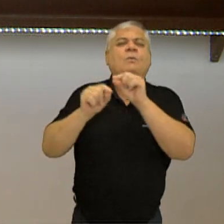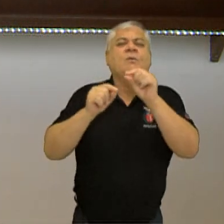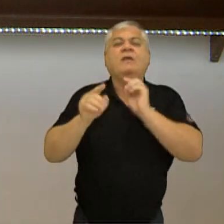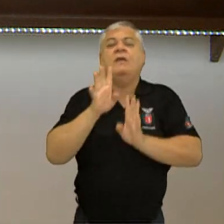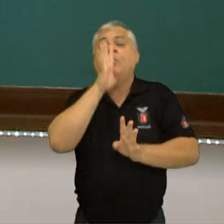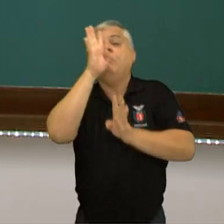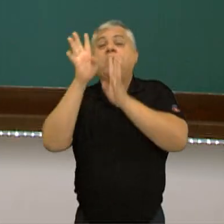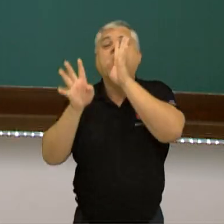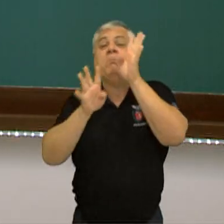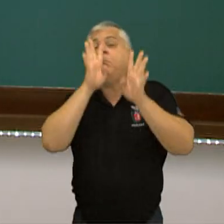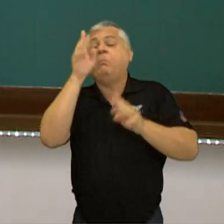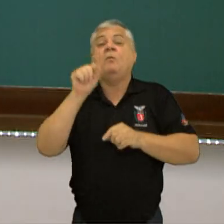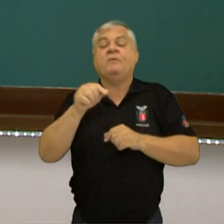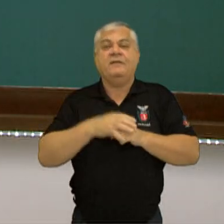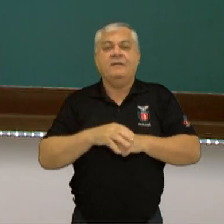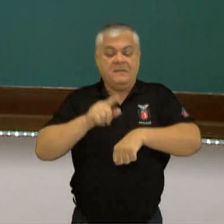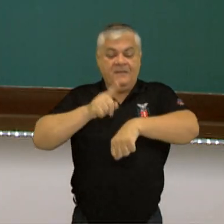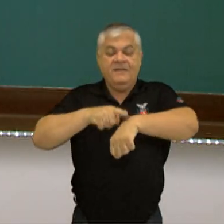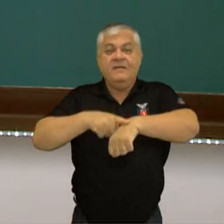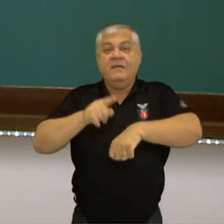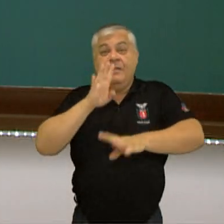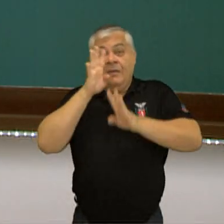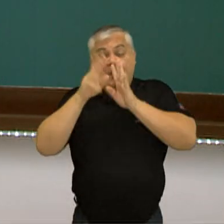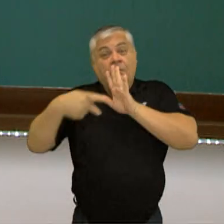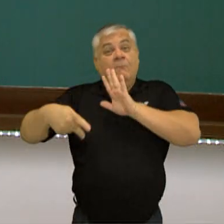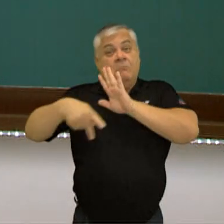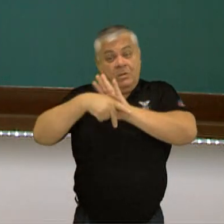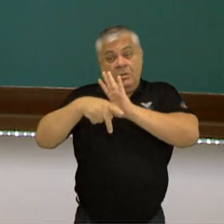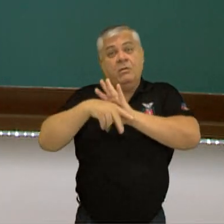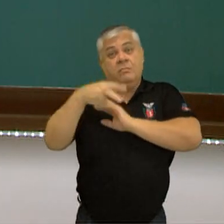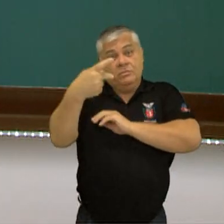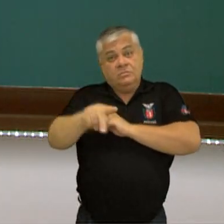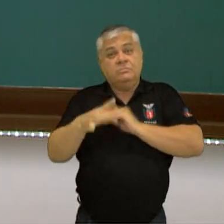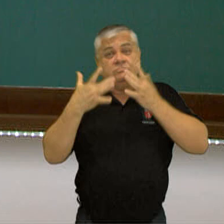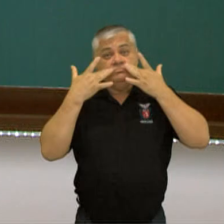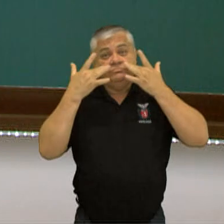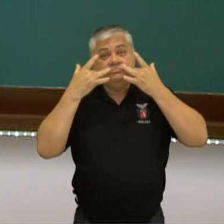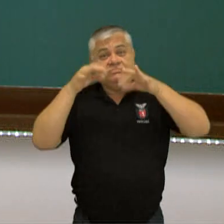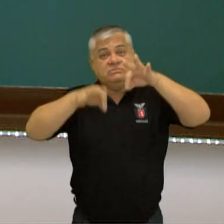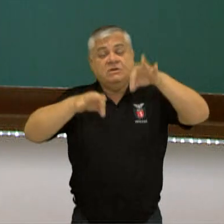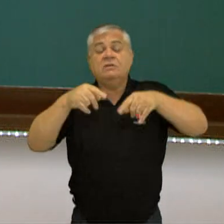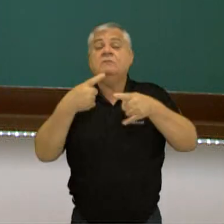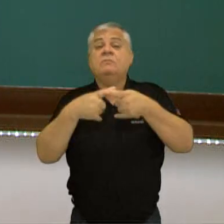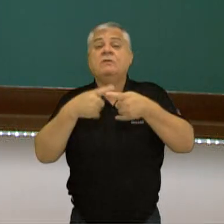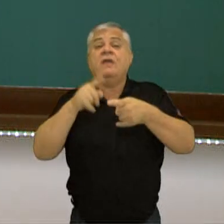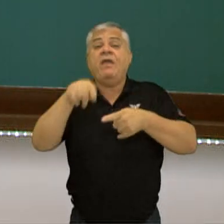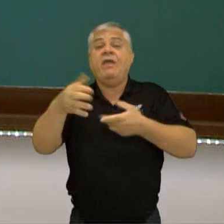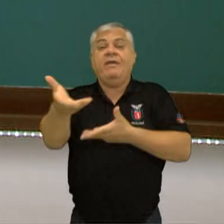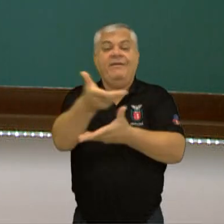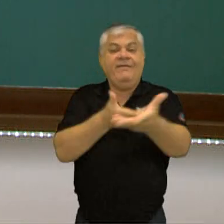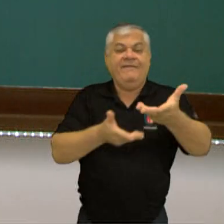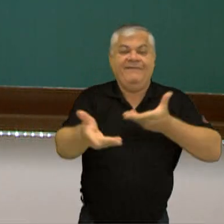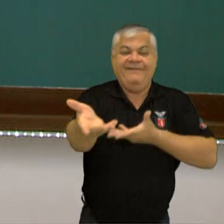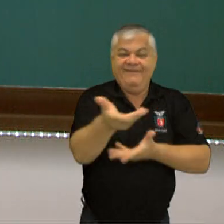Porque o improviso faz parte da concepção da maioria de alguns teatros, porque é interação com a